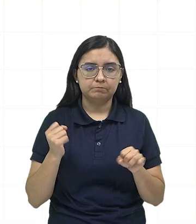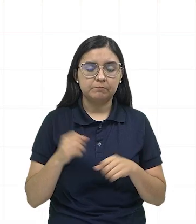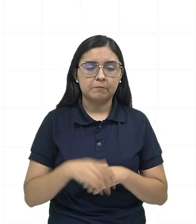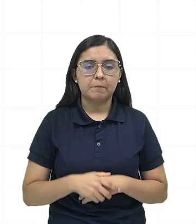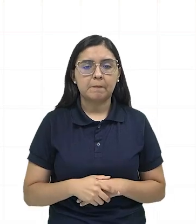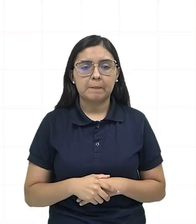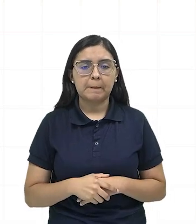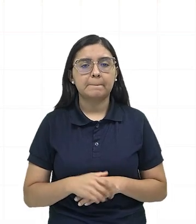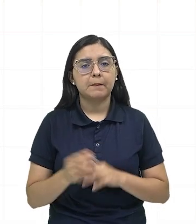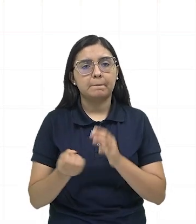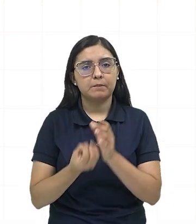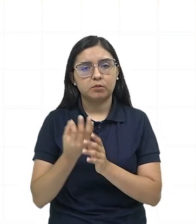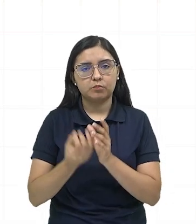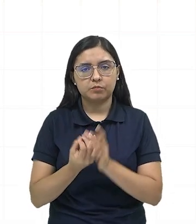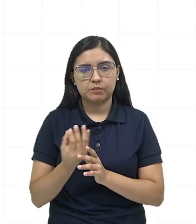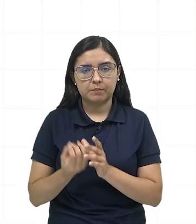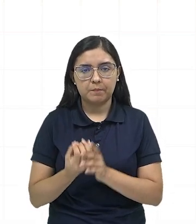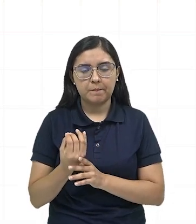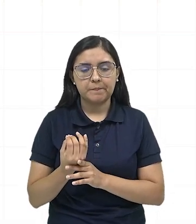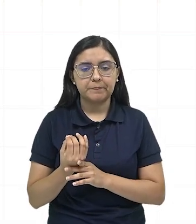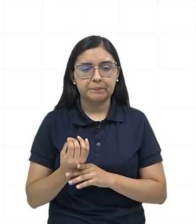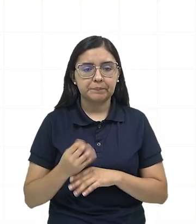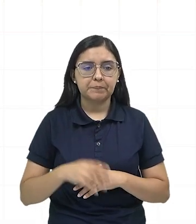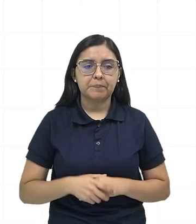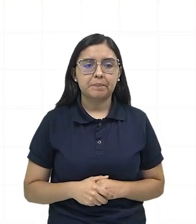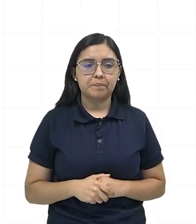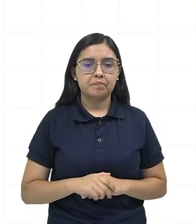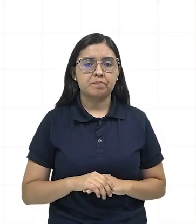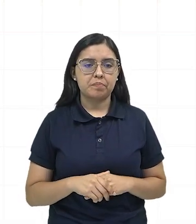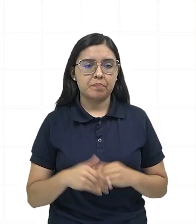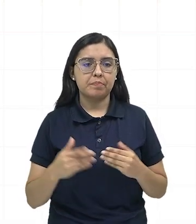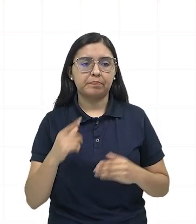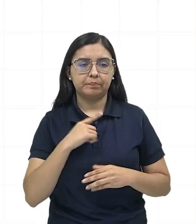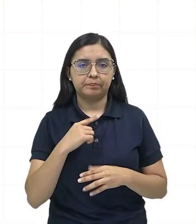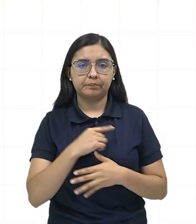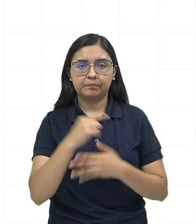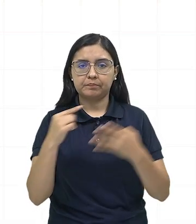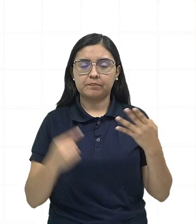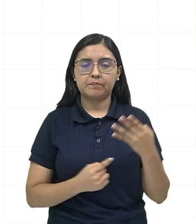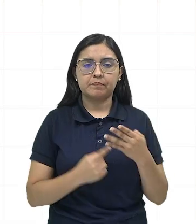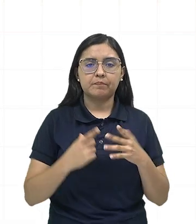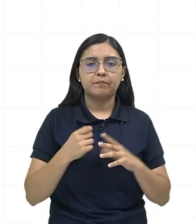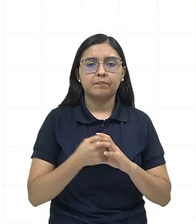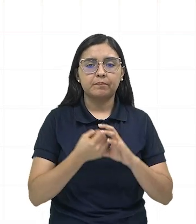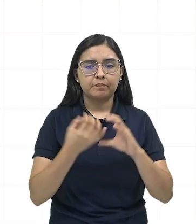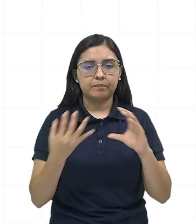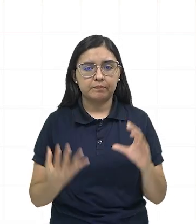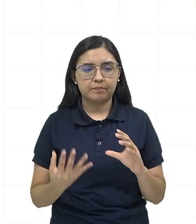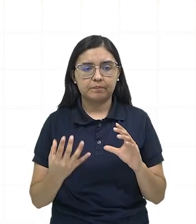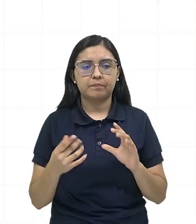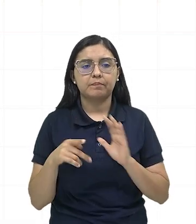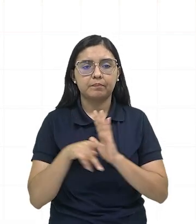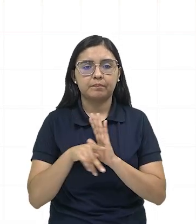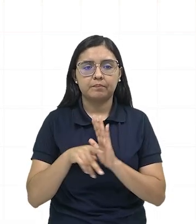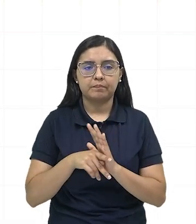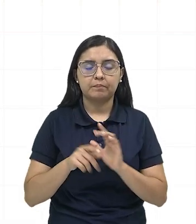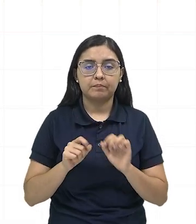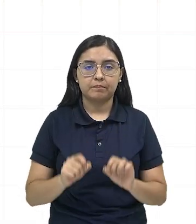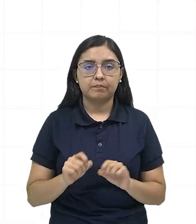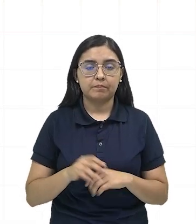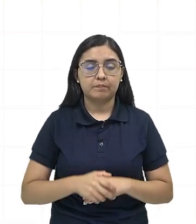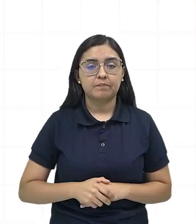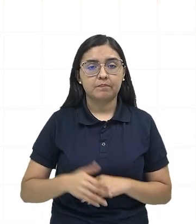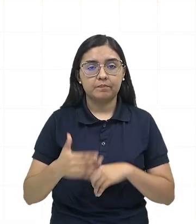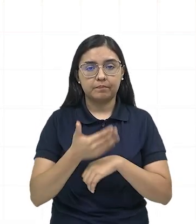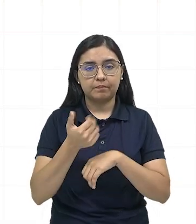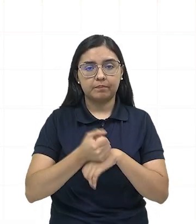Justamente para esta produção. Tá bem? Então, plantation ela vai ter essas 4 características que as colônias do sul, por conta,